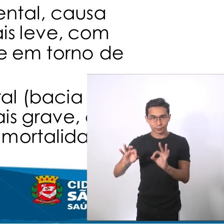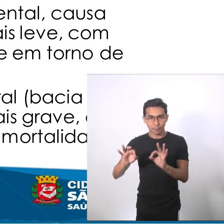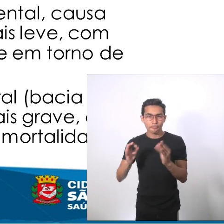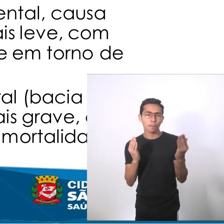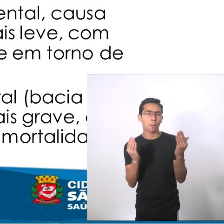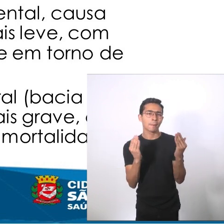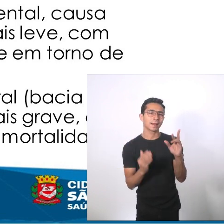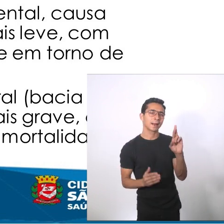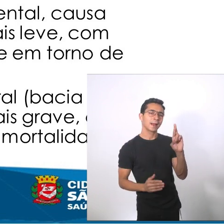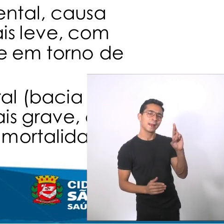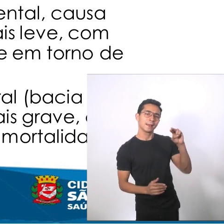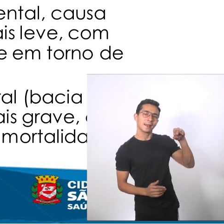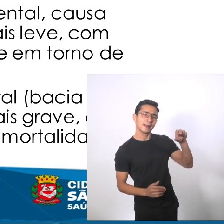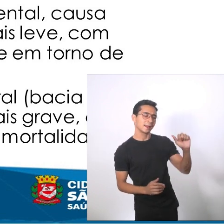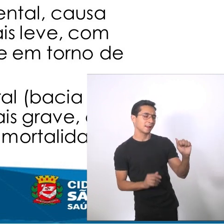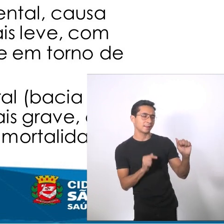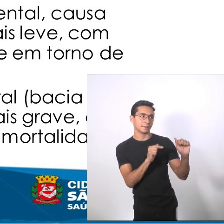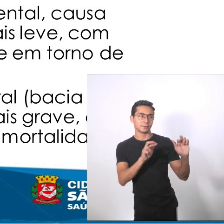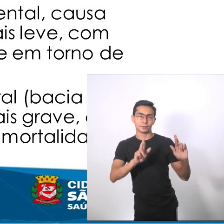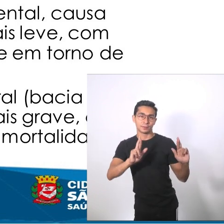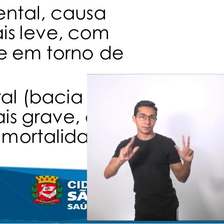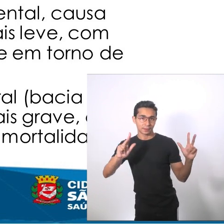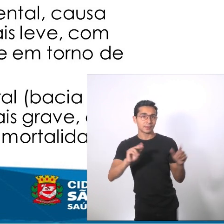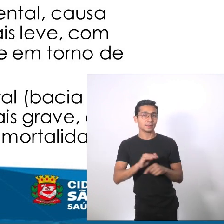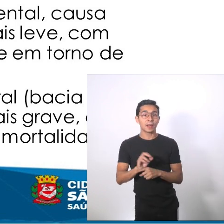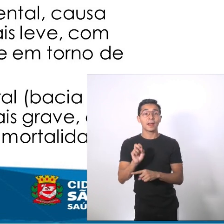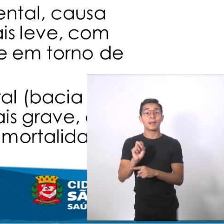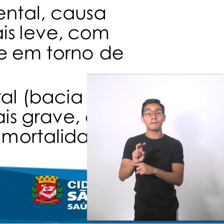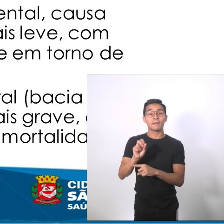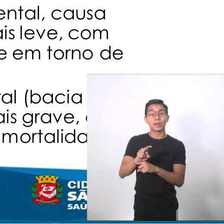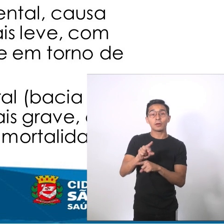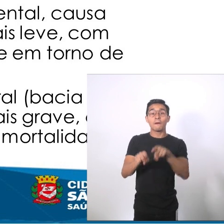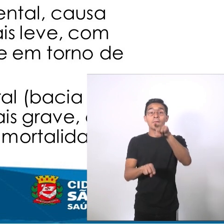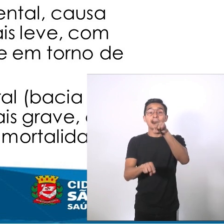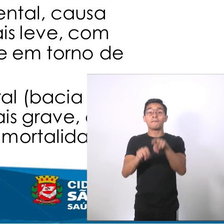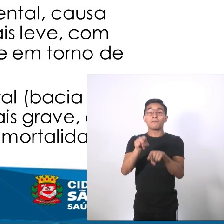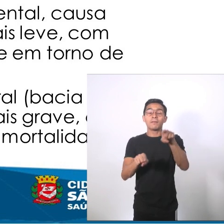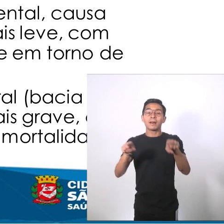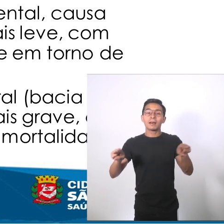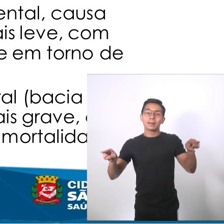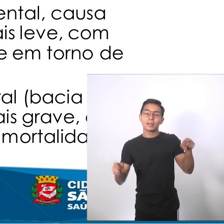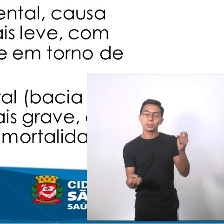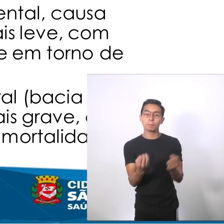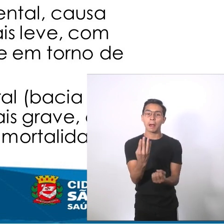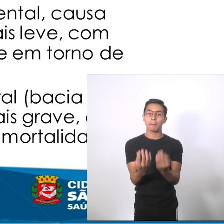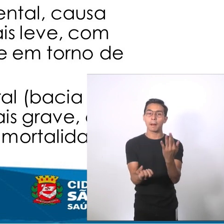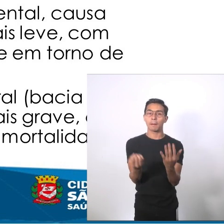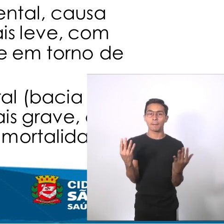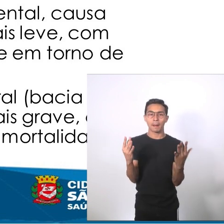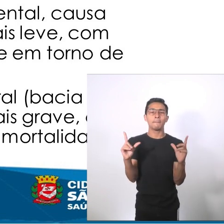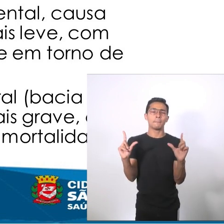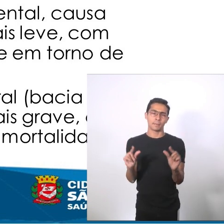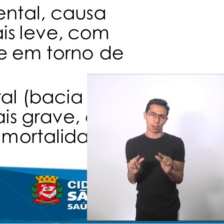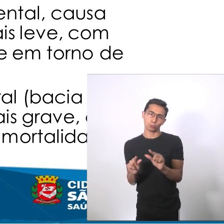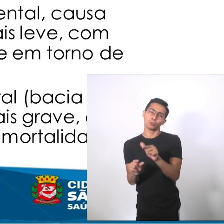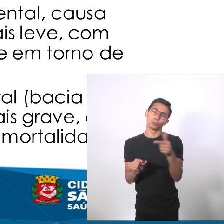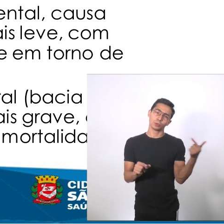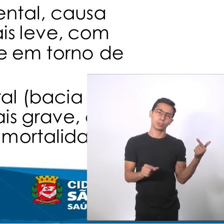E o surgimento de variantes virais é menos frequente se a gente comparar com o SARS-CoV-2, que é o